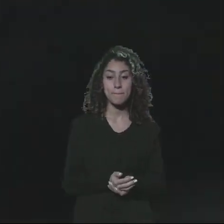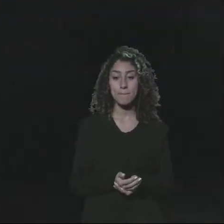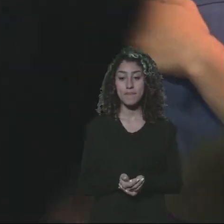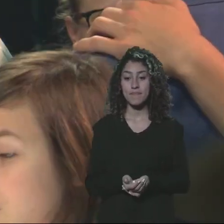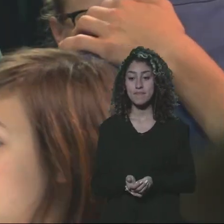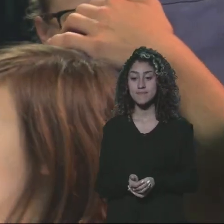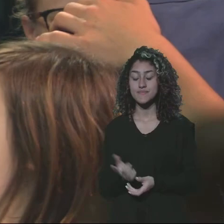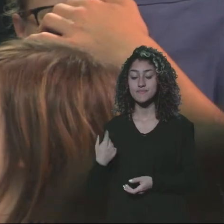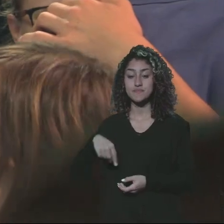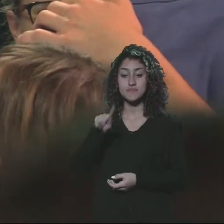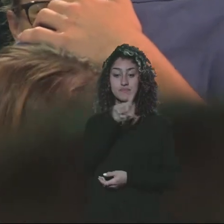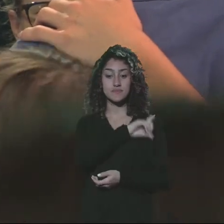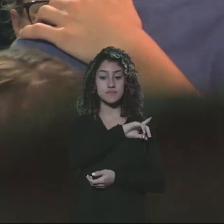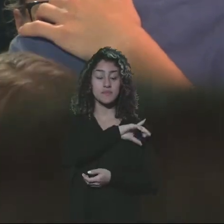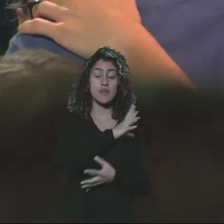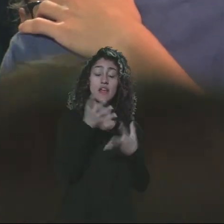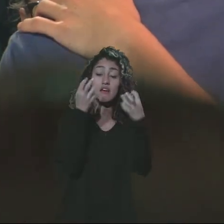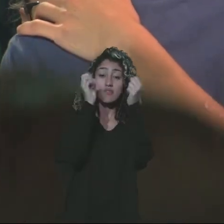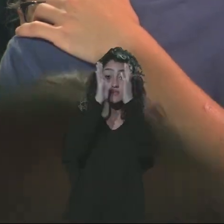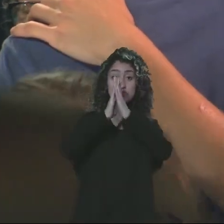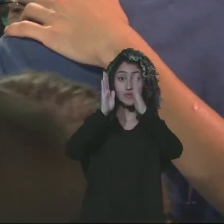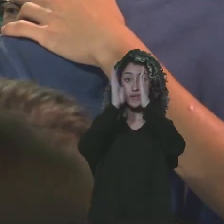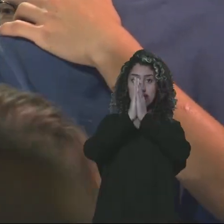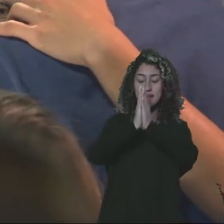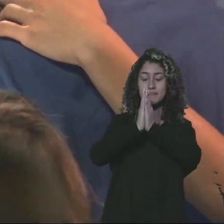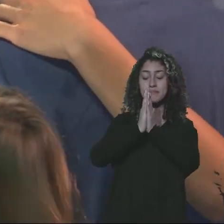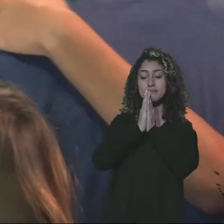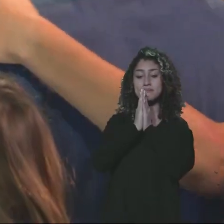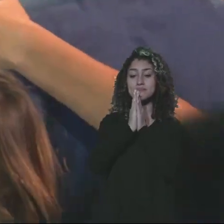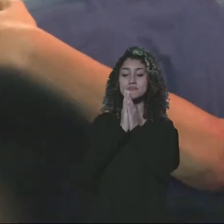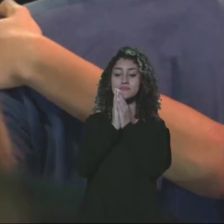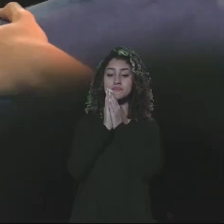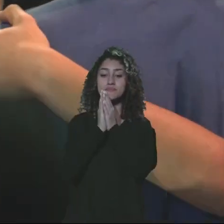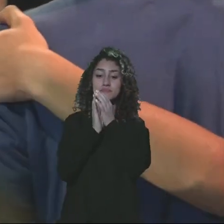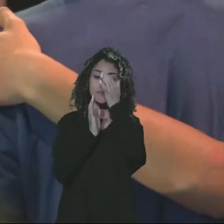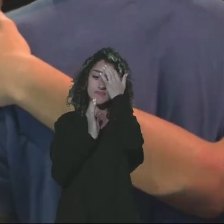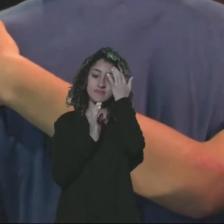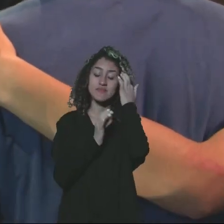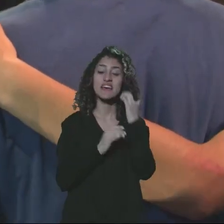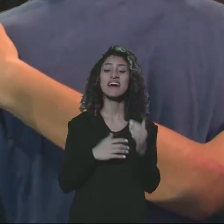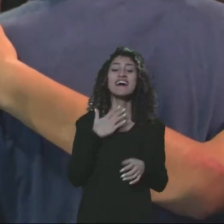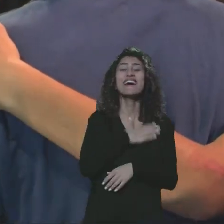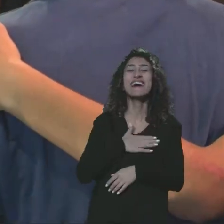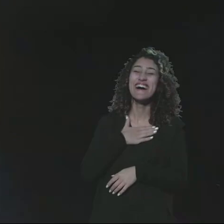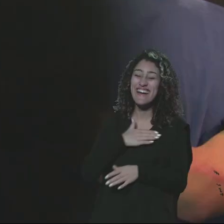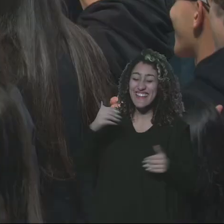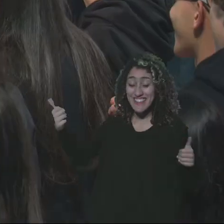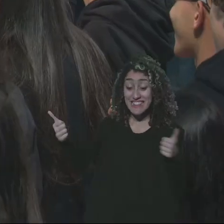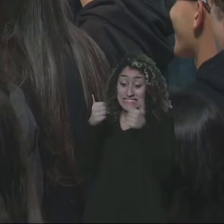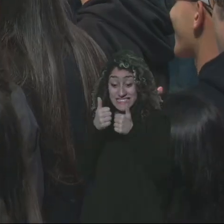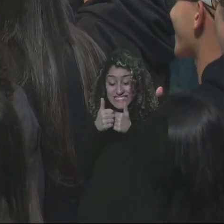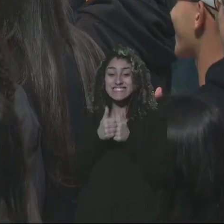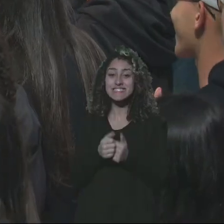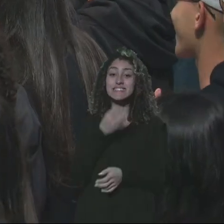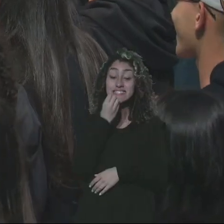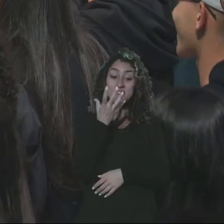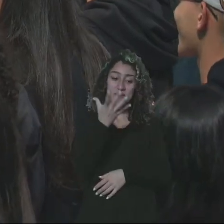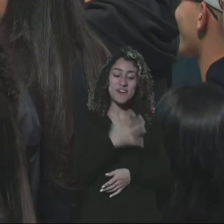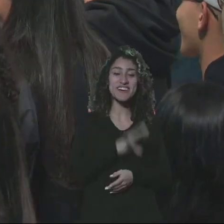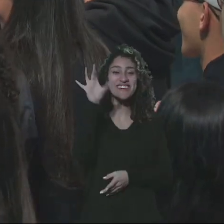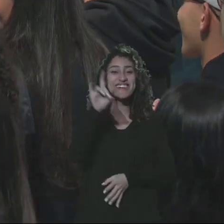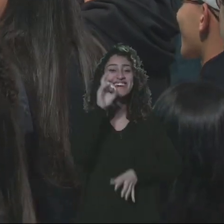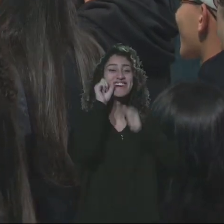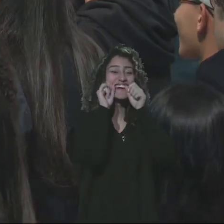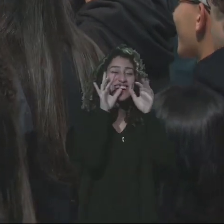Nós vamos fazer o seguinte, nós vamos orar agora. Gostei que vocês vieram bem perto mesmo. Gostei, que bom. Deus abençoe